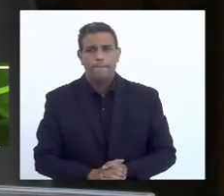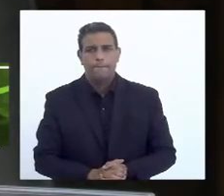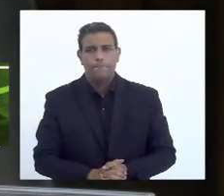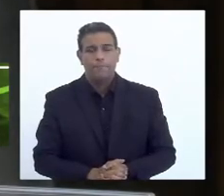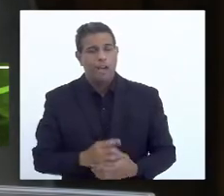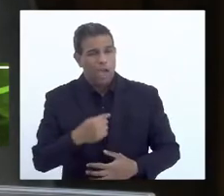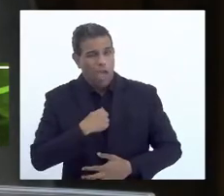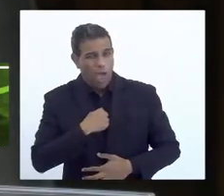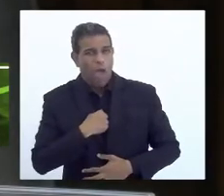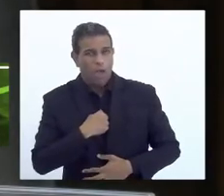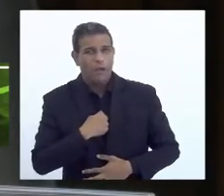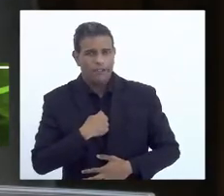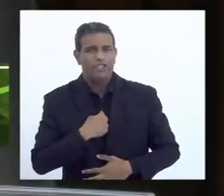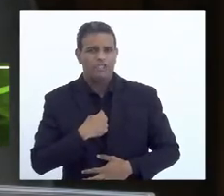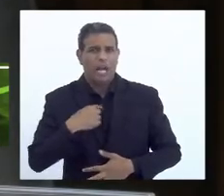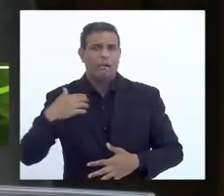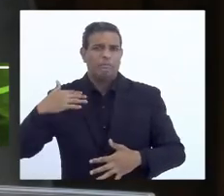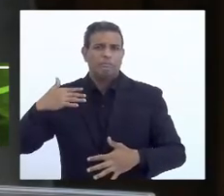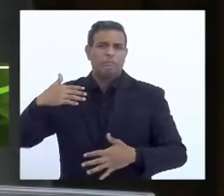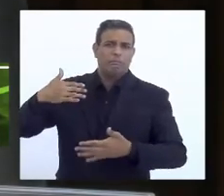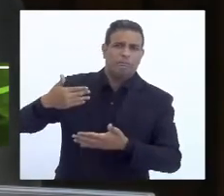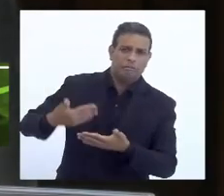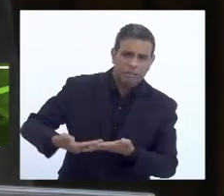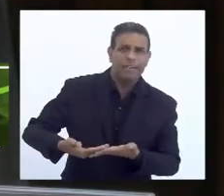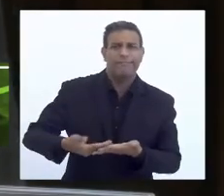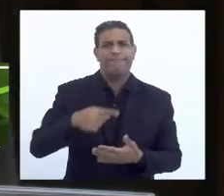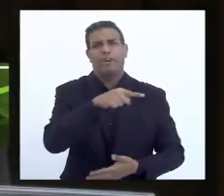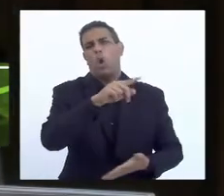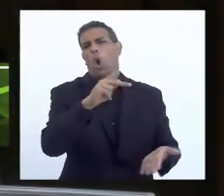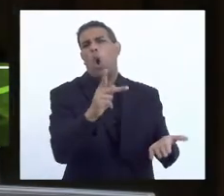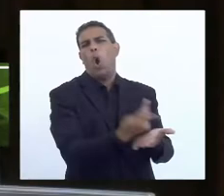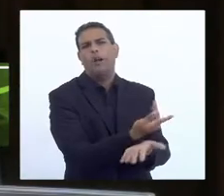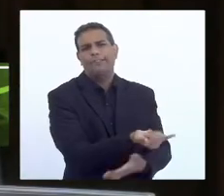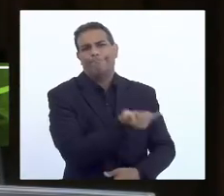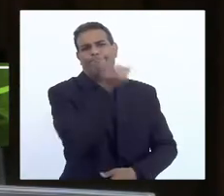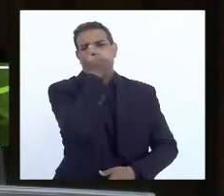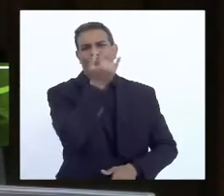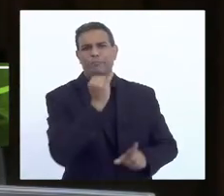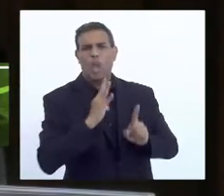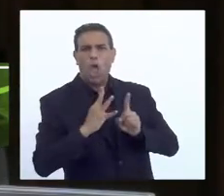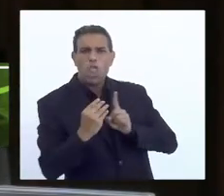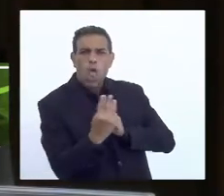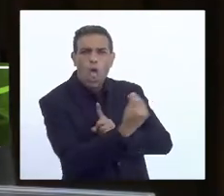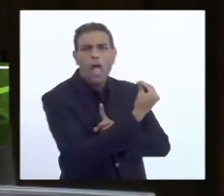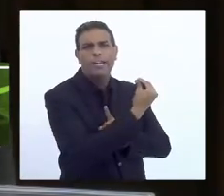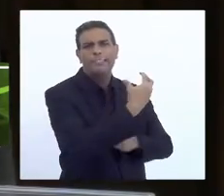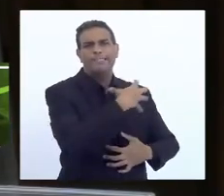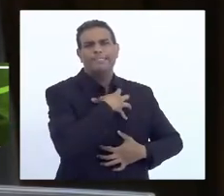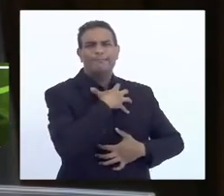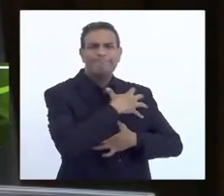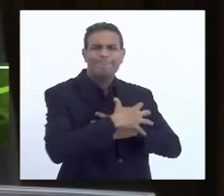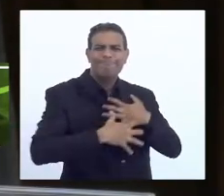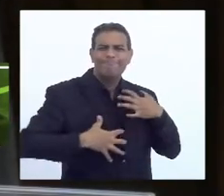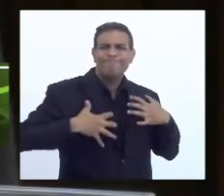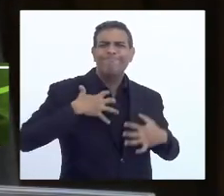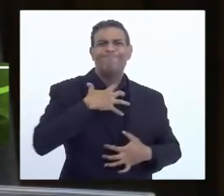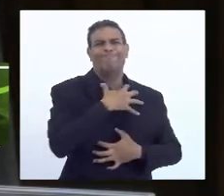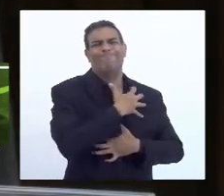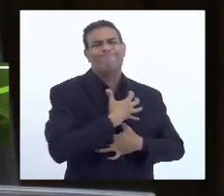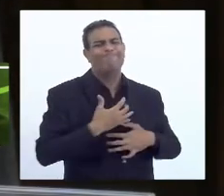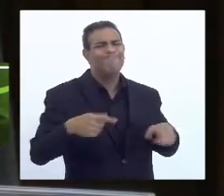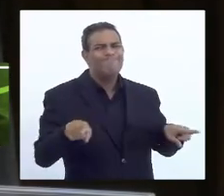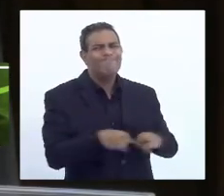Eu, depois de muito tempo, depois de ter sido assediada, eu fiquei muito fragilizada durante um